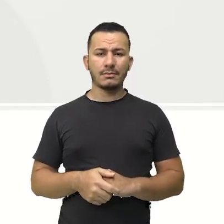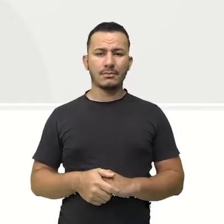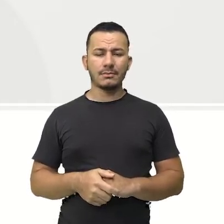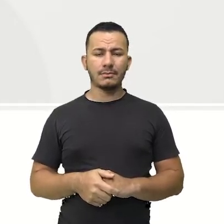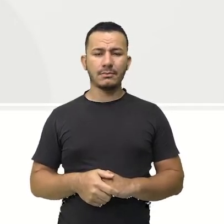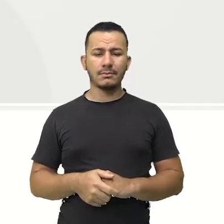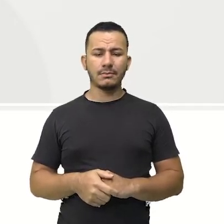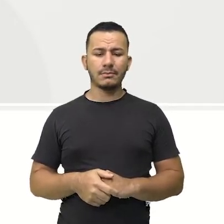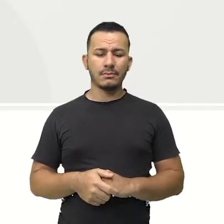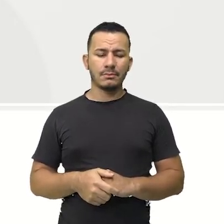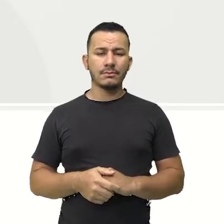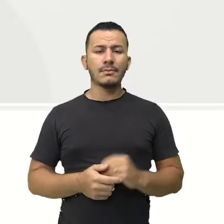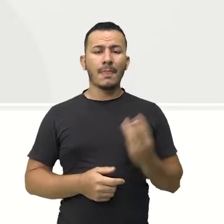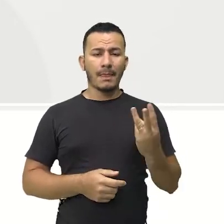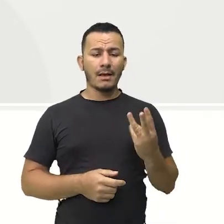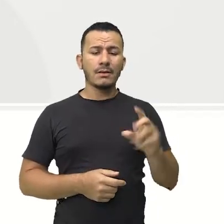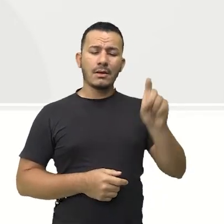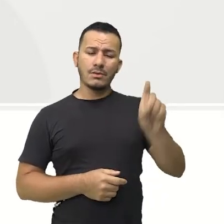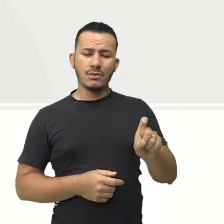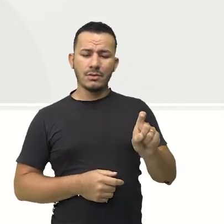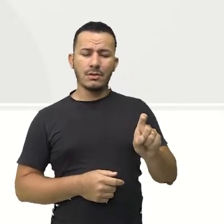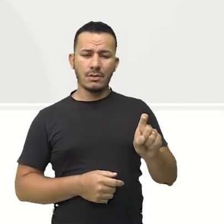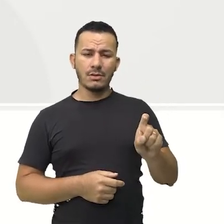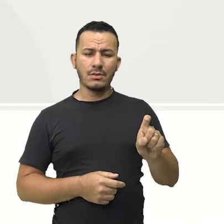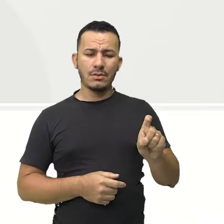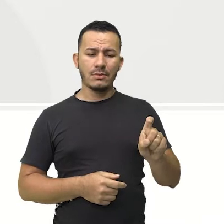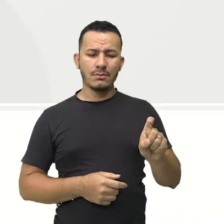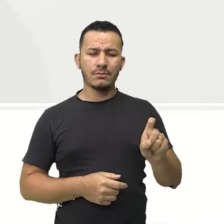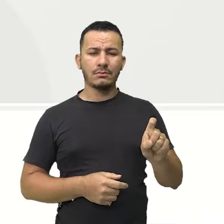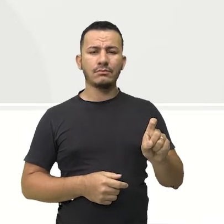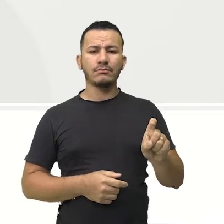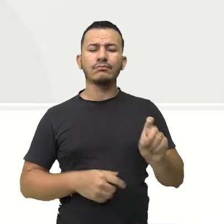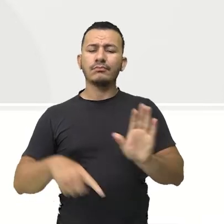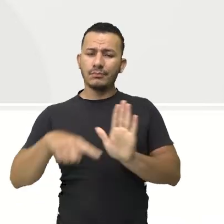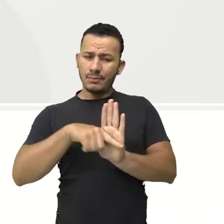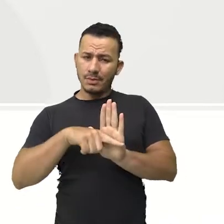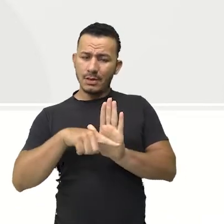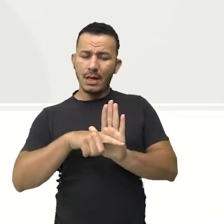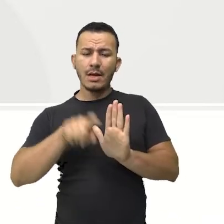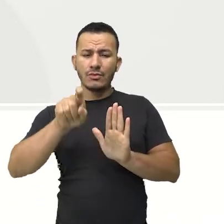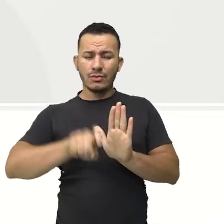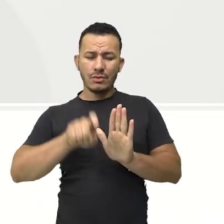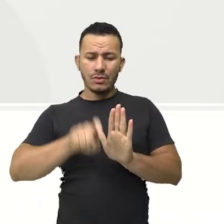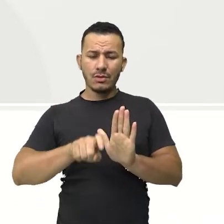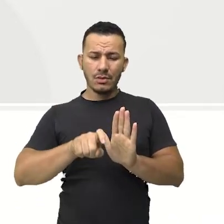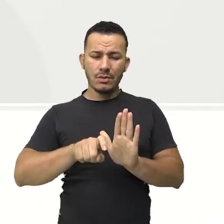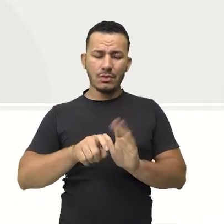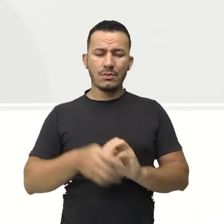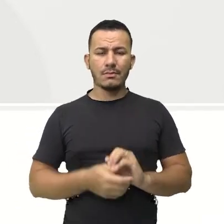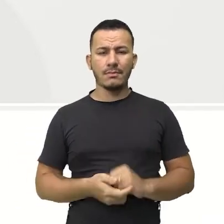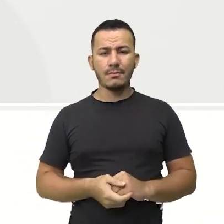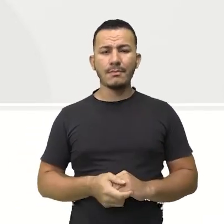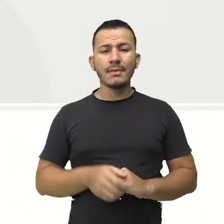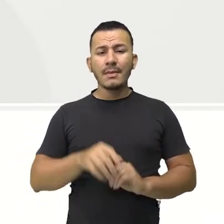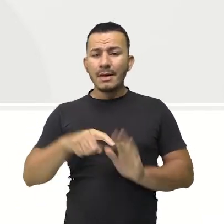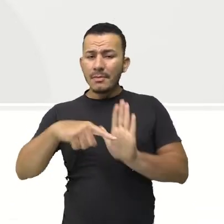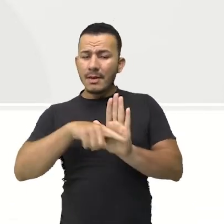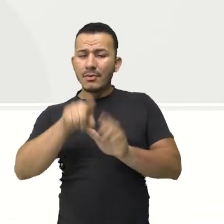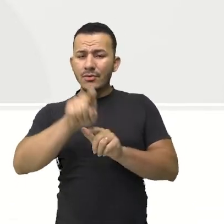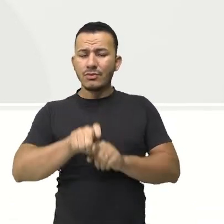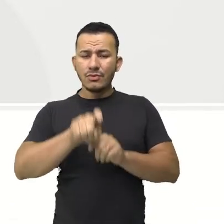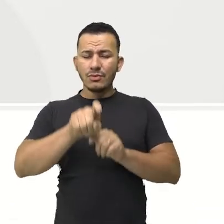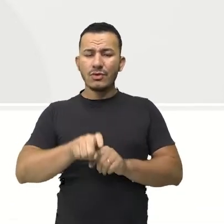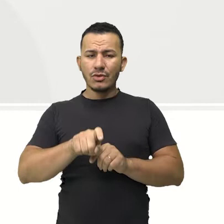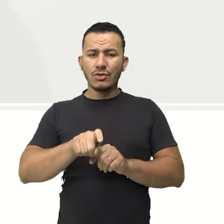ficar. Vai ficar assim, ó, 3x... Vou subtrair x do lado esquerdo, do direito. Mas se eu subtrair x